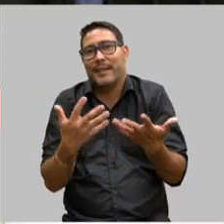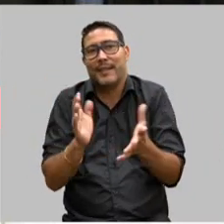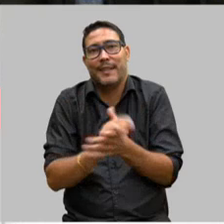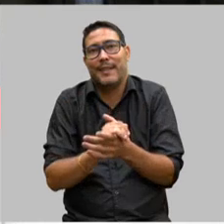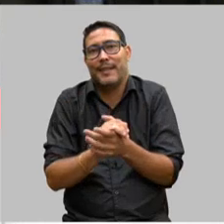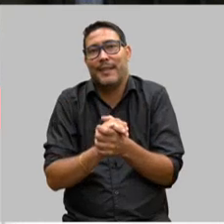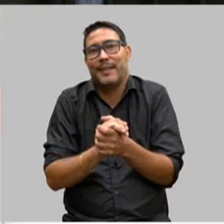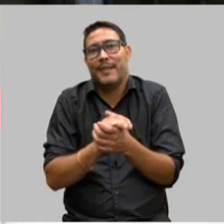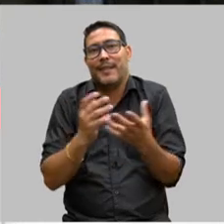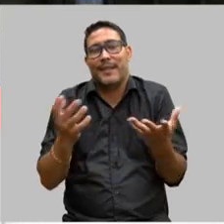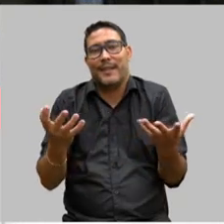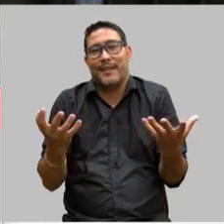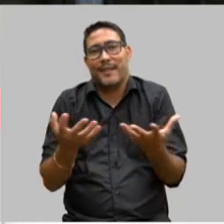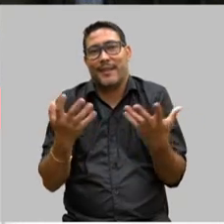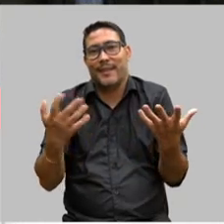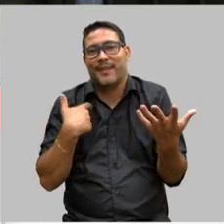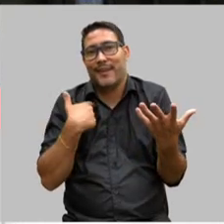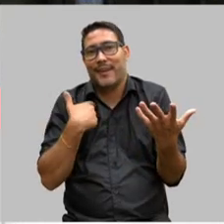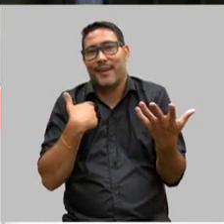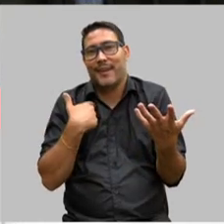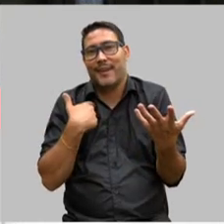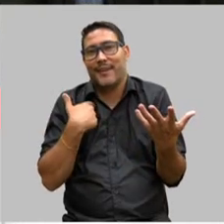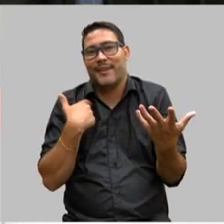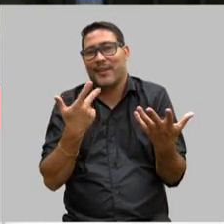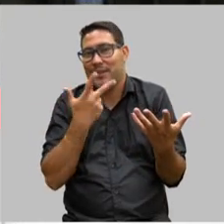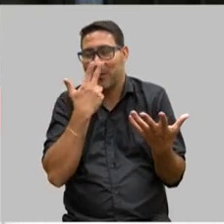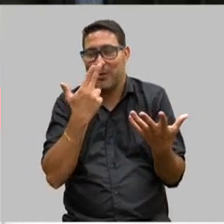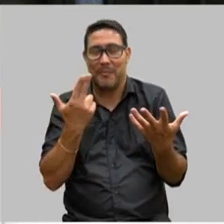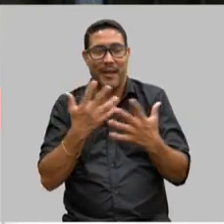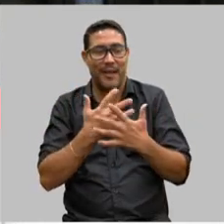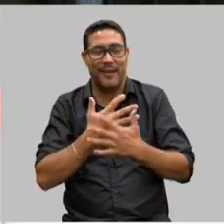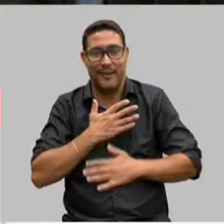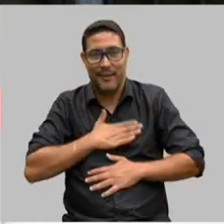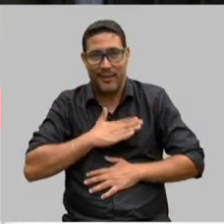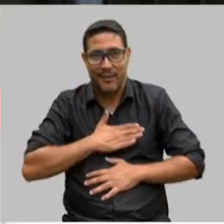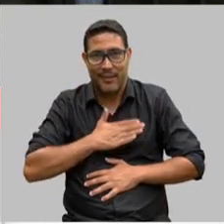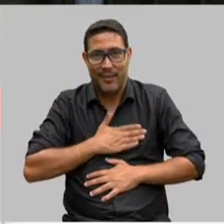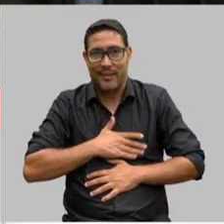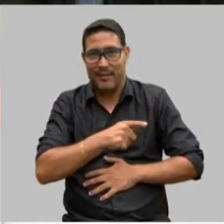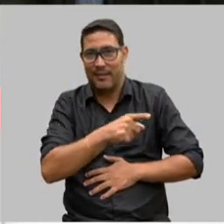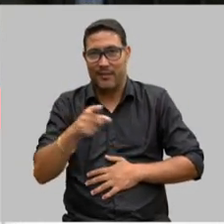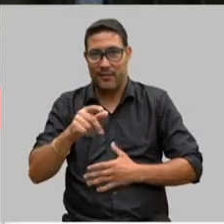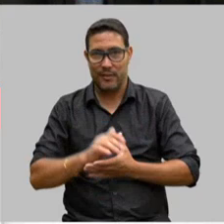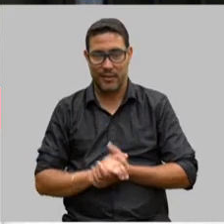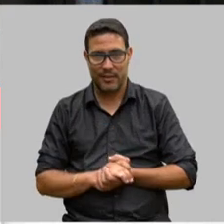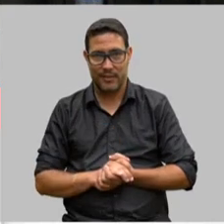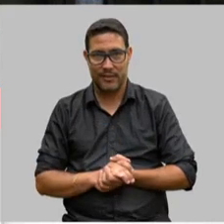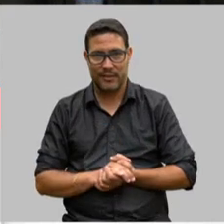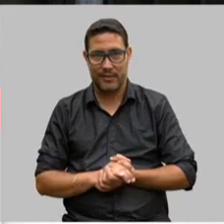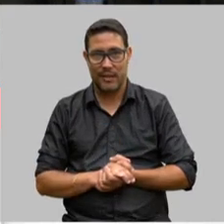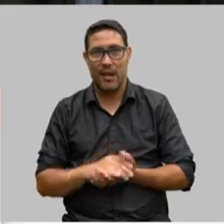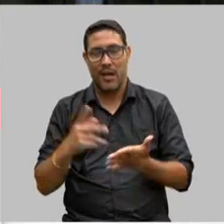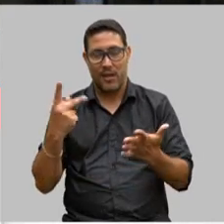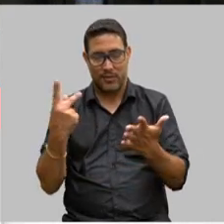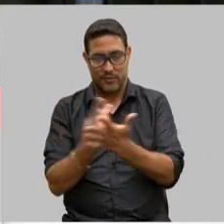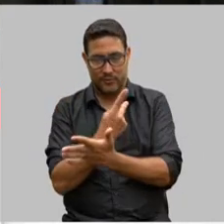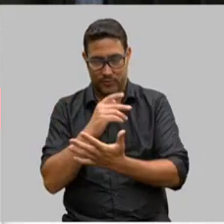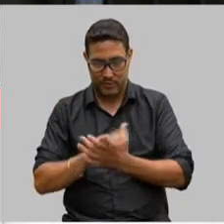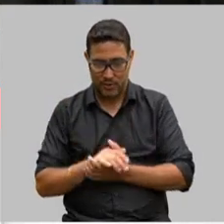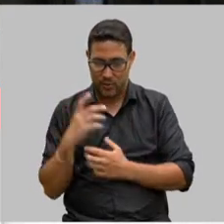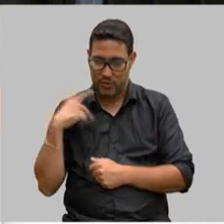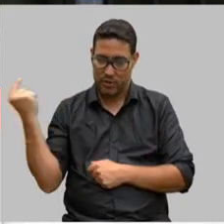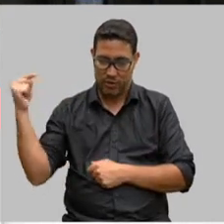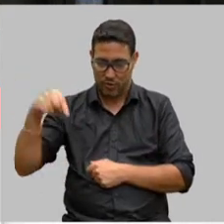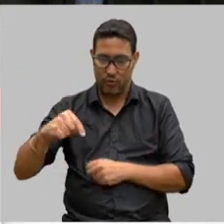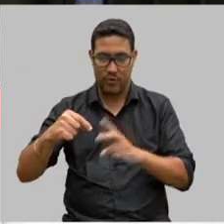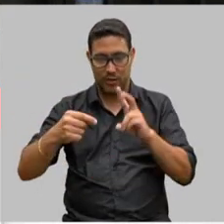Posso ter um tempinho aqui só para acalmar os espíritos? Uma vez nós trouxemos um indígena lá